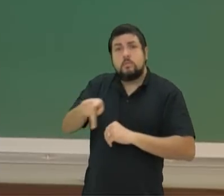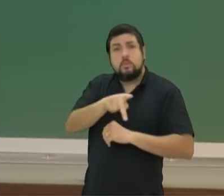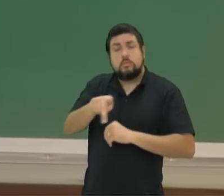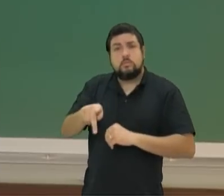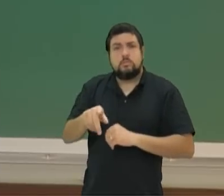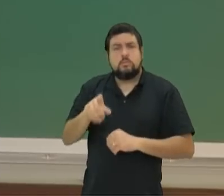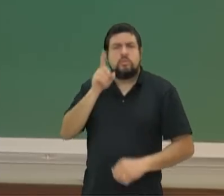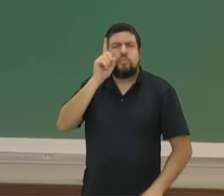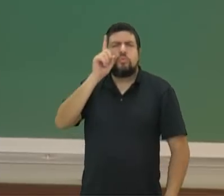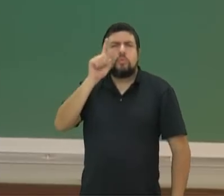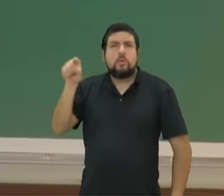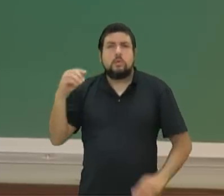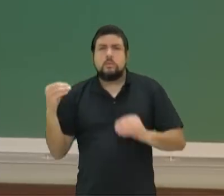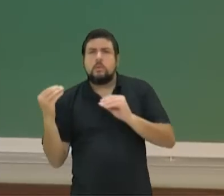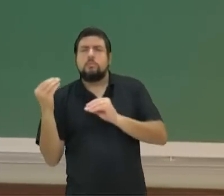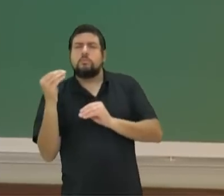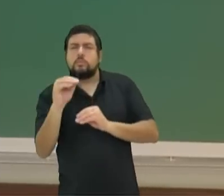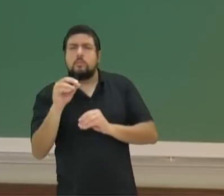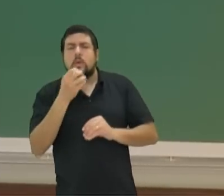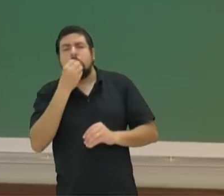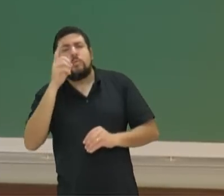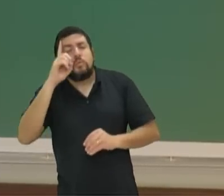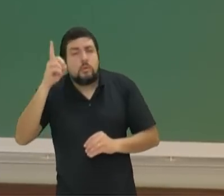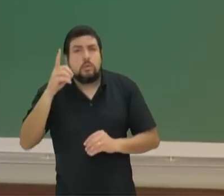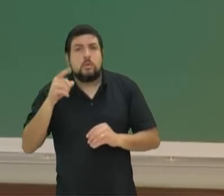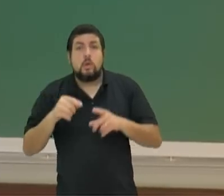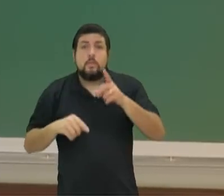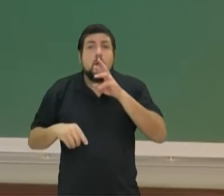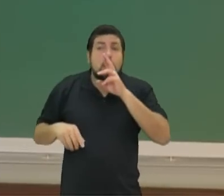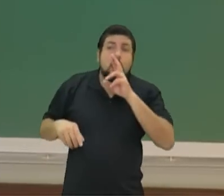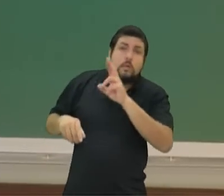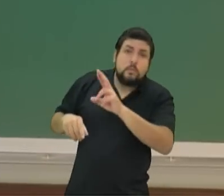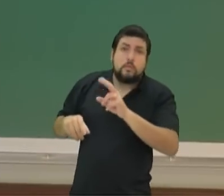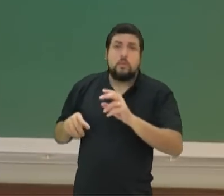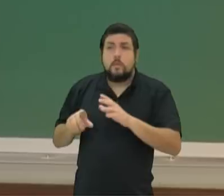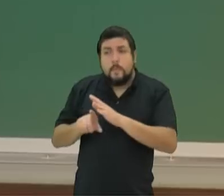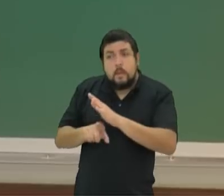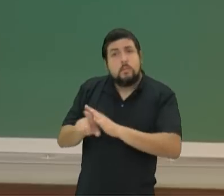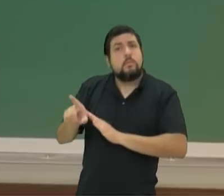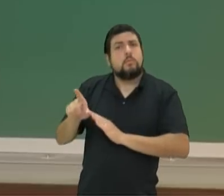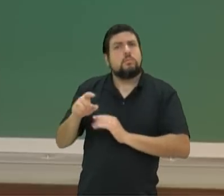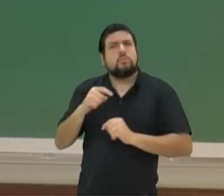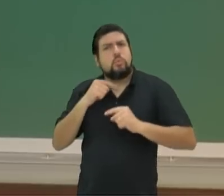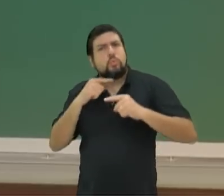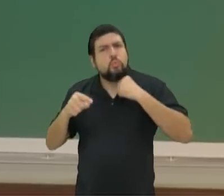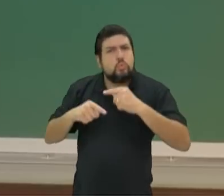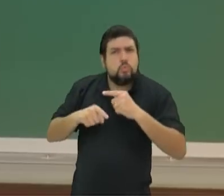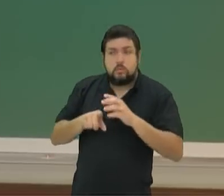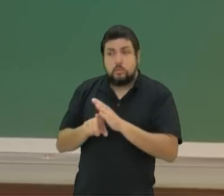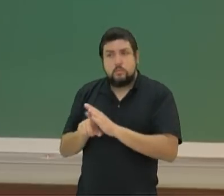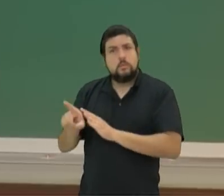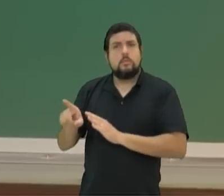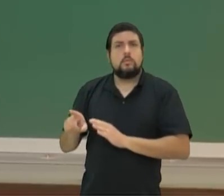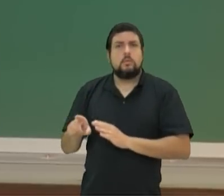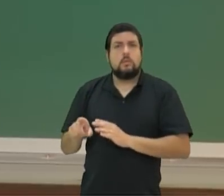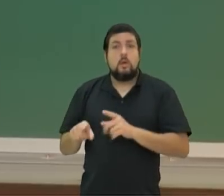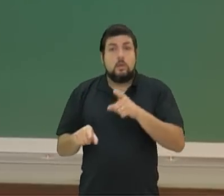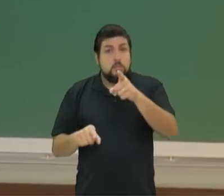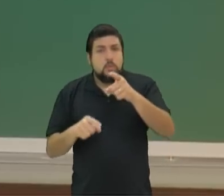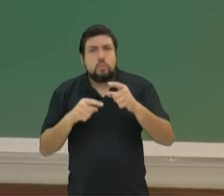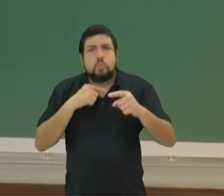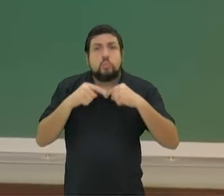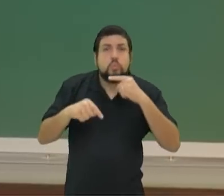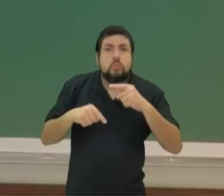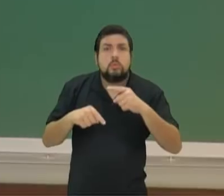está? Então responda ele. Pergunte aquilo que você não está entendendo e aí ele pode te explicar. A sua dúvida pode ser a dúvida do